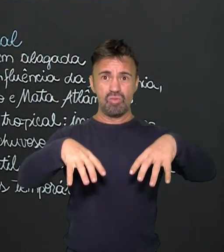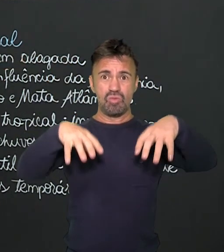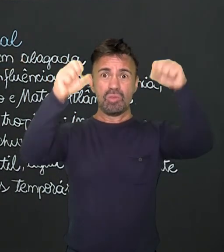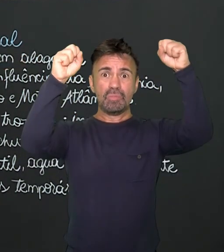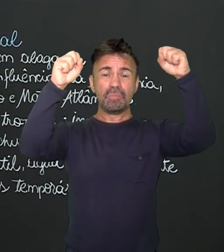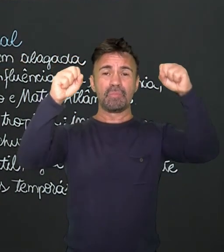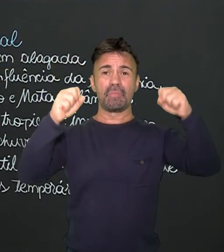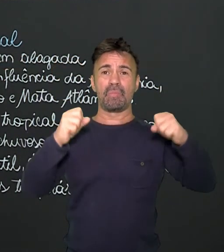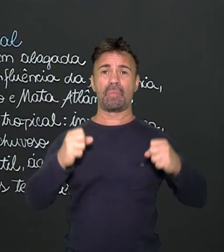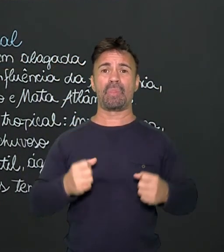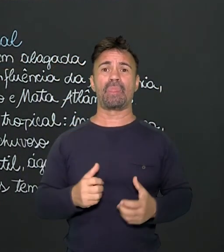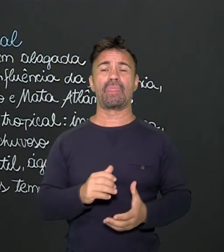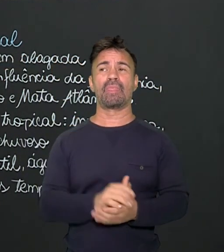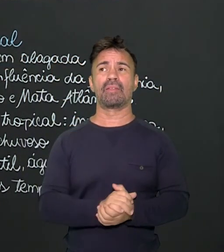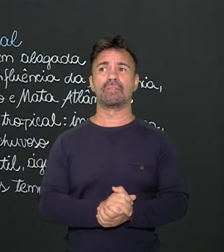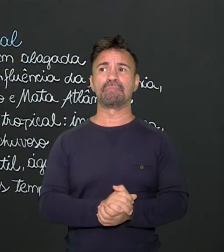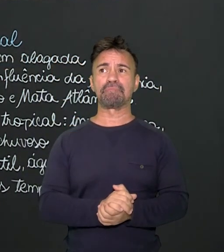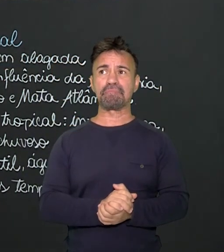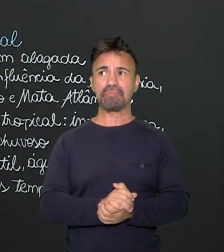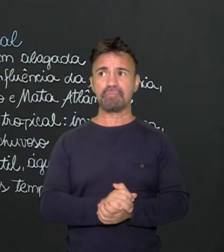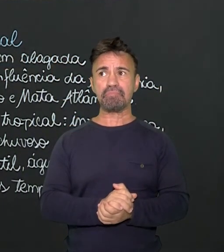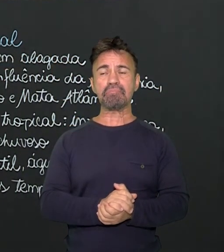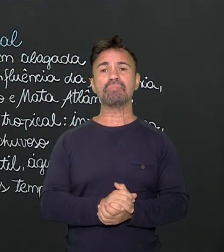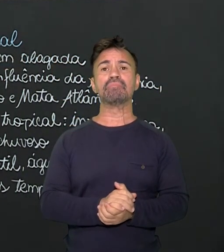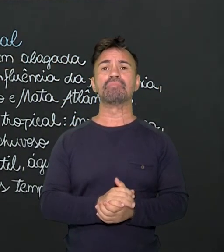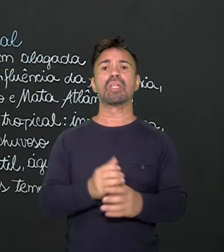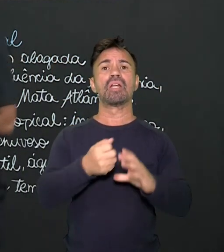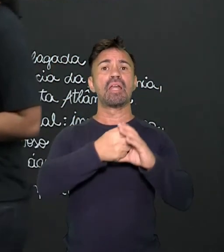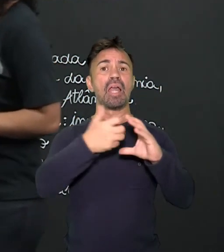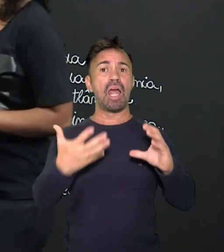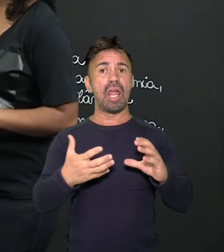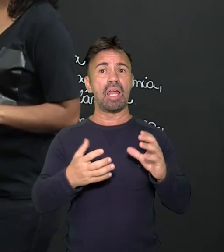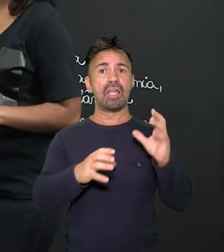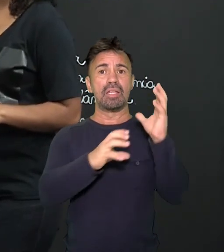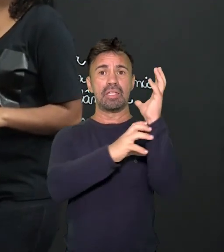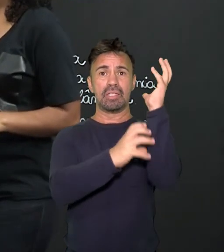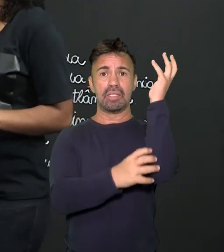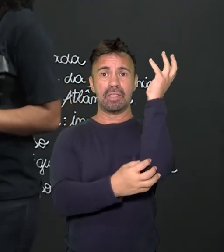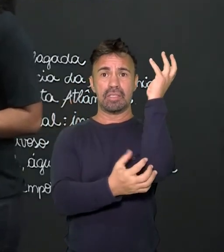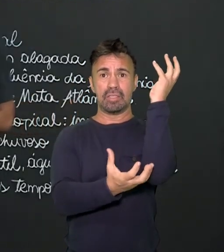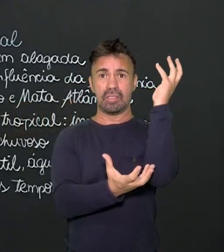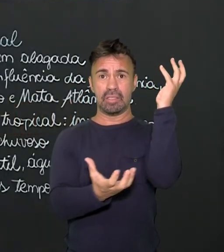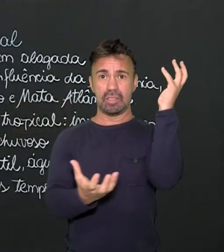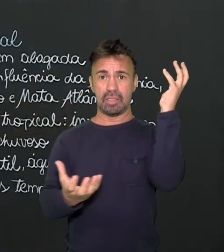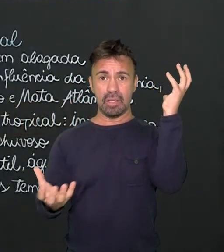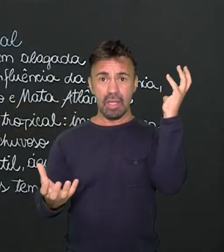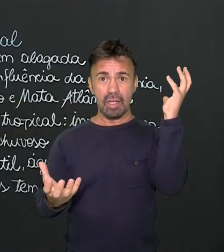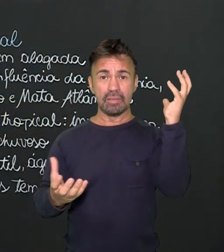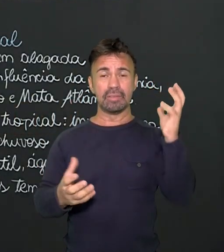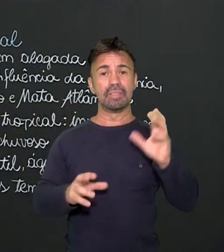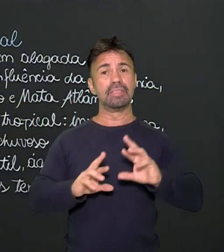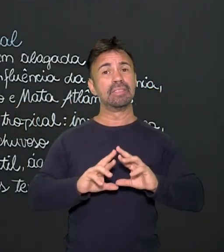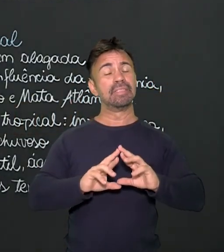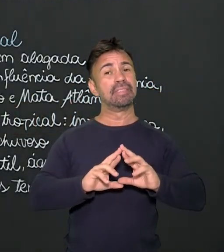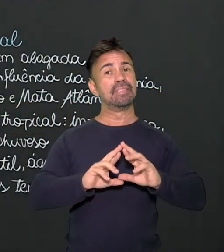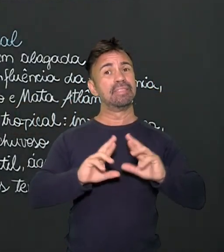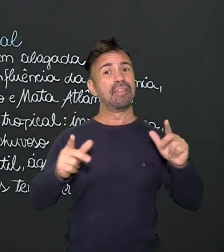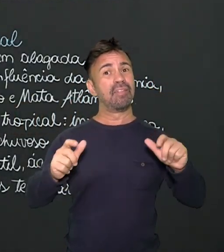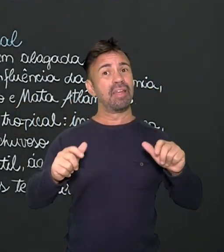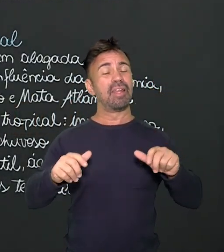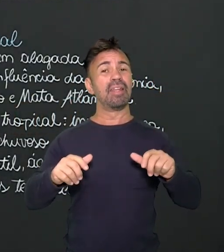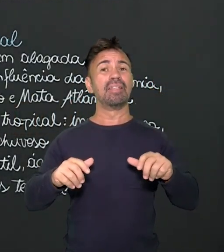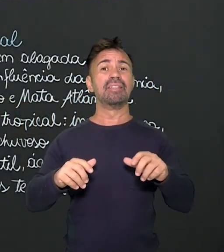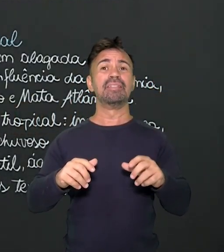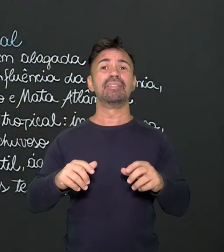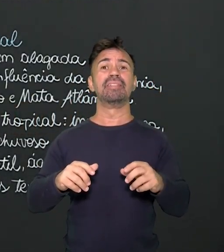região. Tranquilo? Pontuamos, então, características do Cerrado, bem diferentes aí da